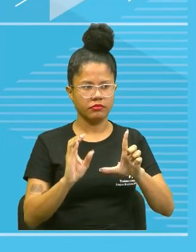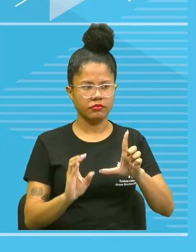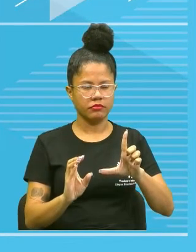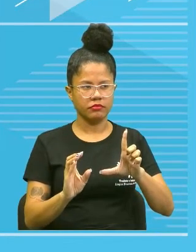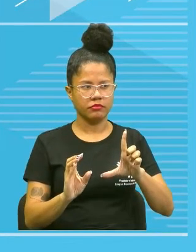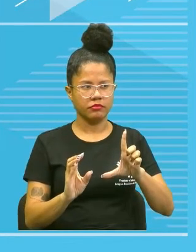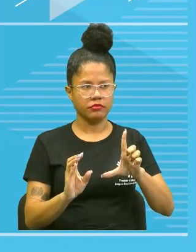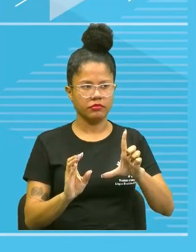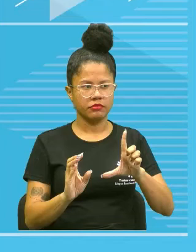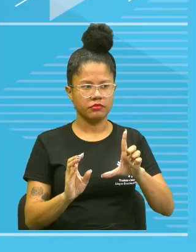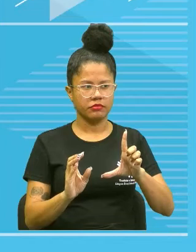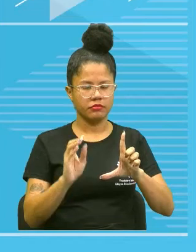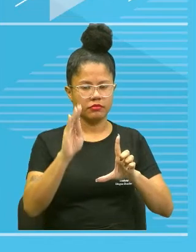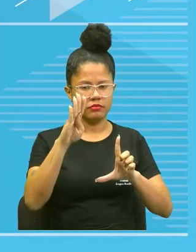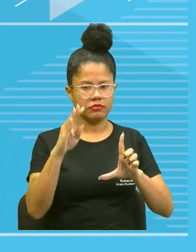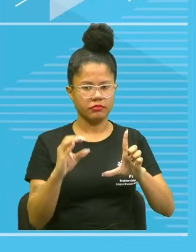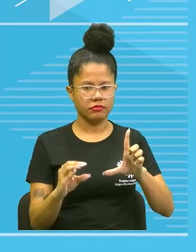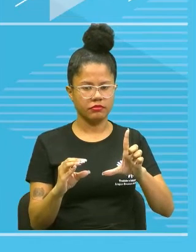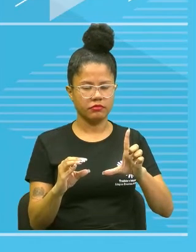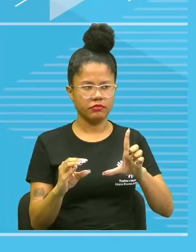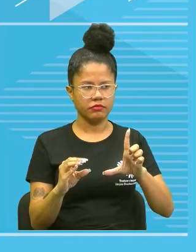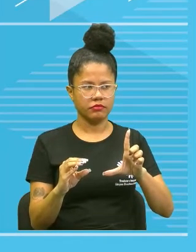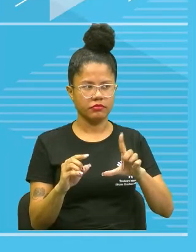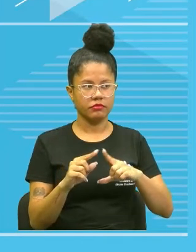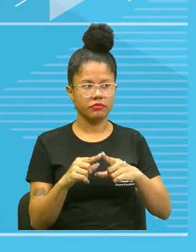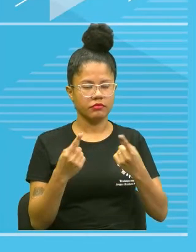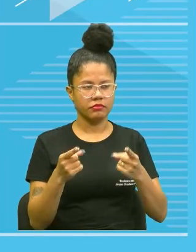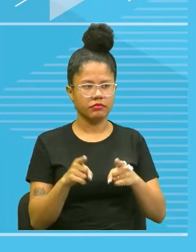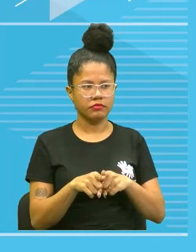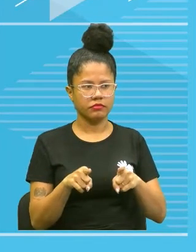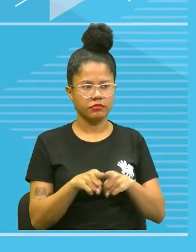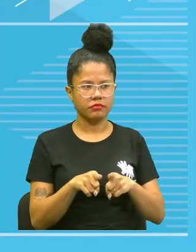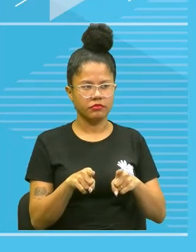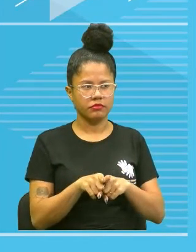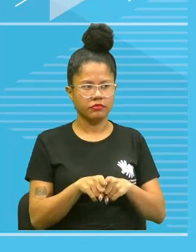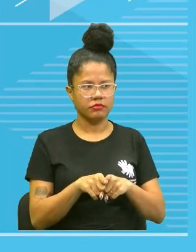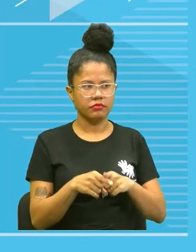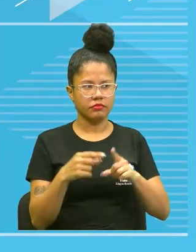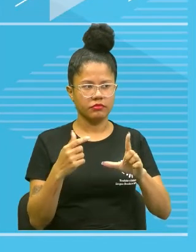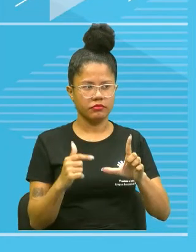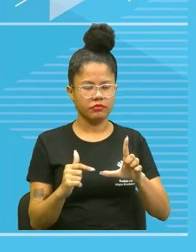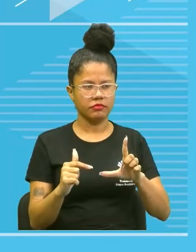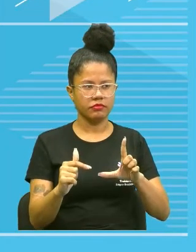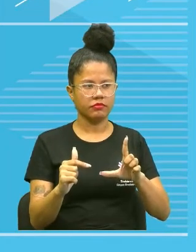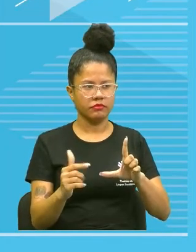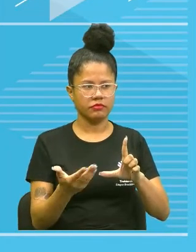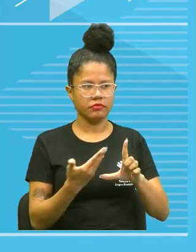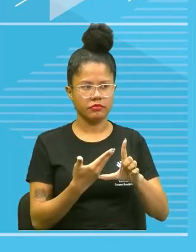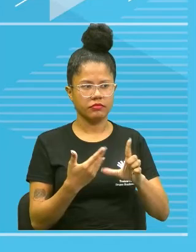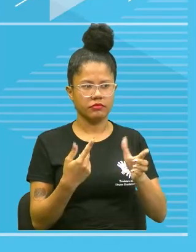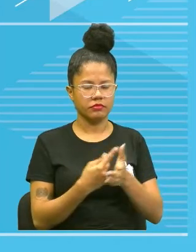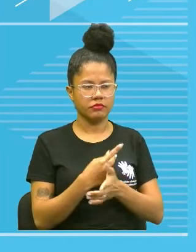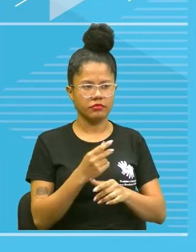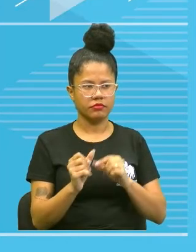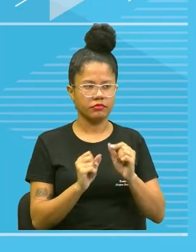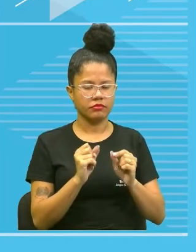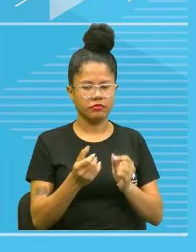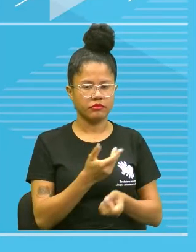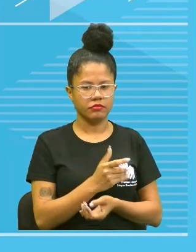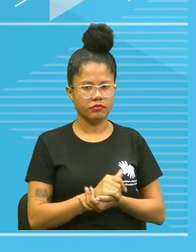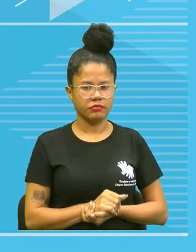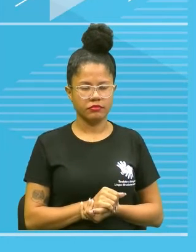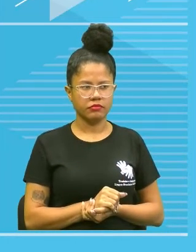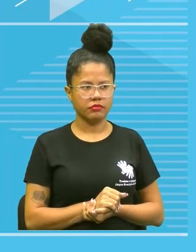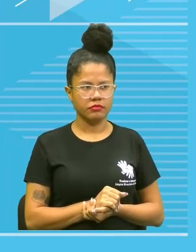aí entre o ponto B e o ponto C. Mas ele não deixou de crescer. Então, acaba se caracterizando também